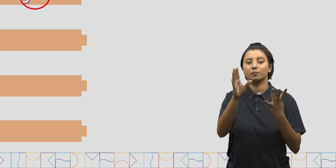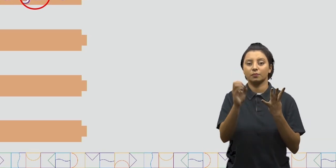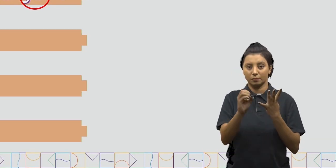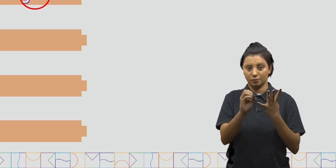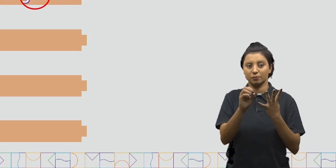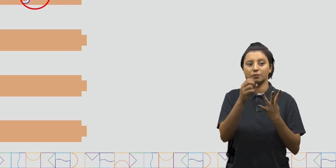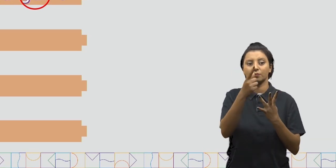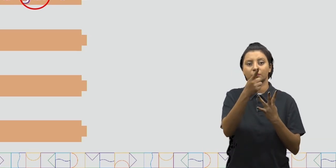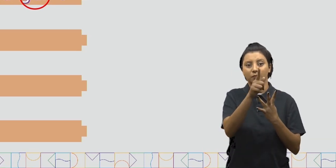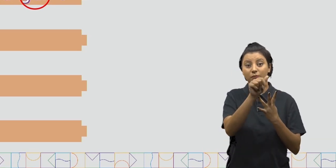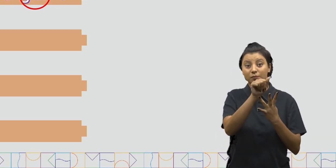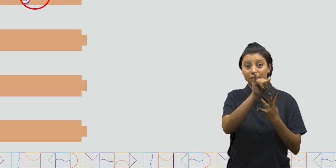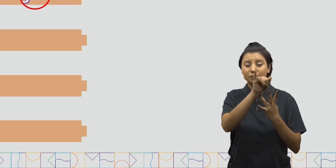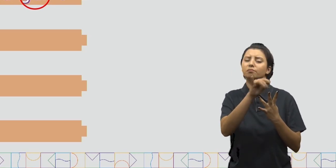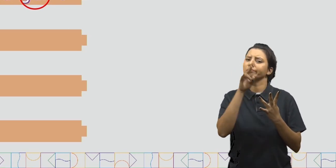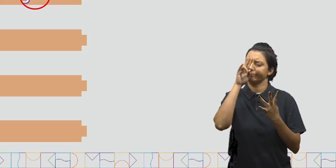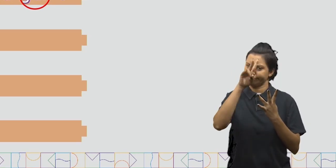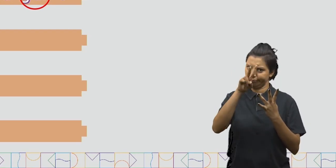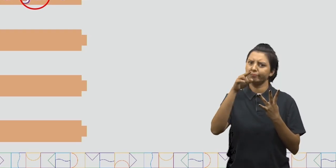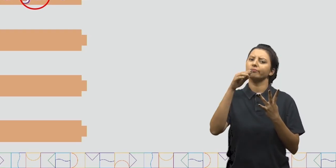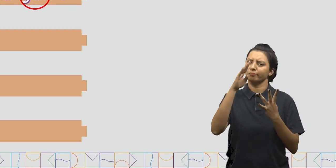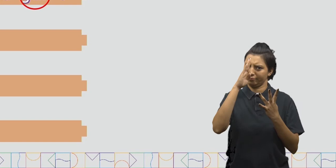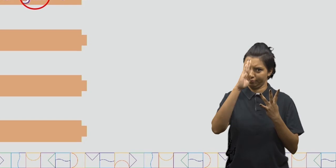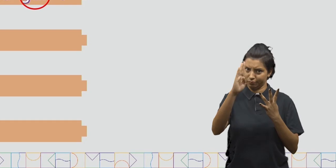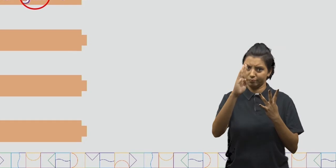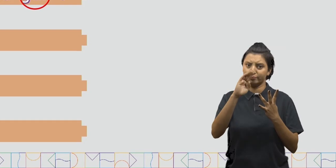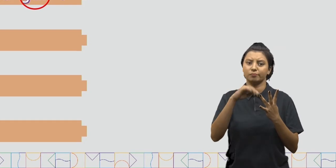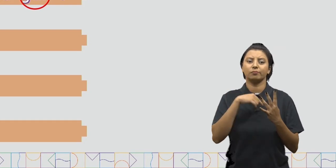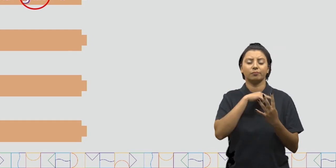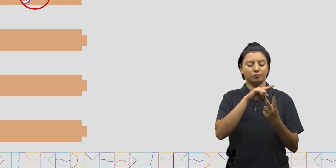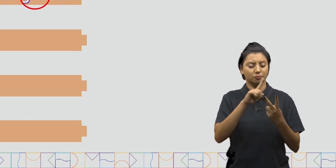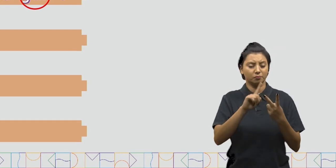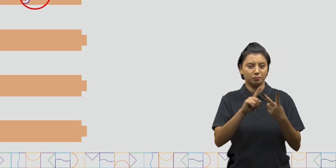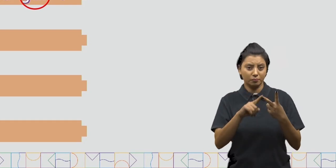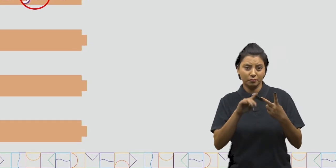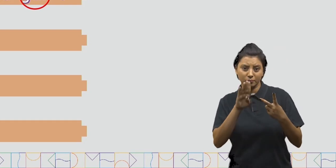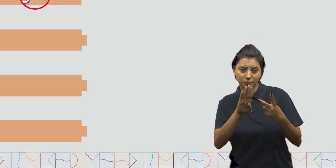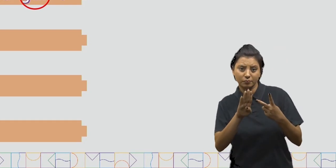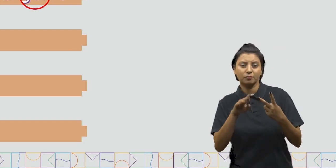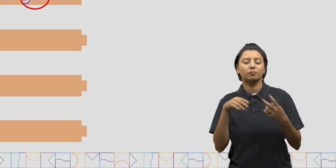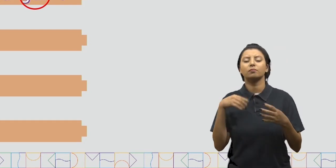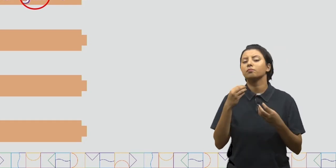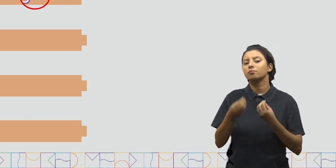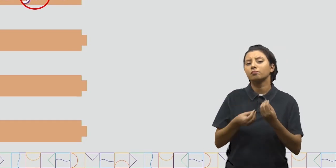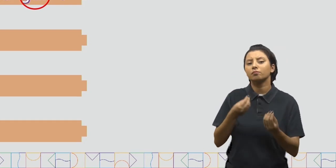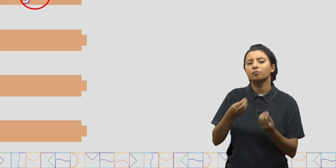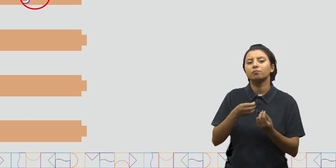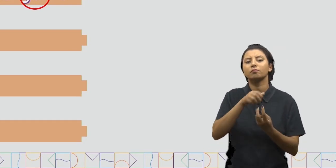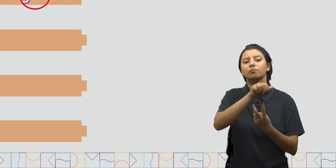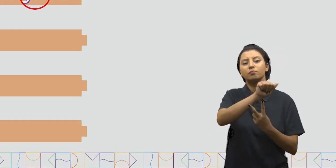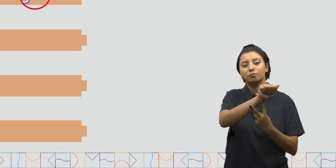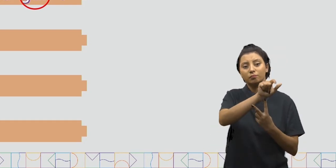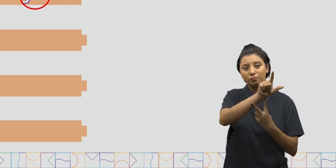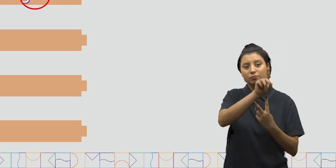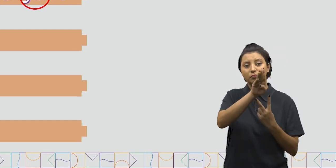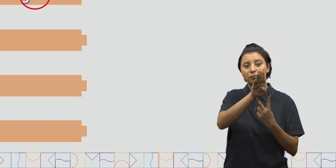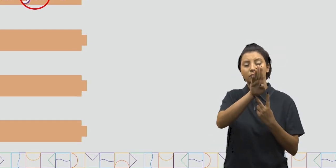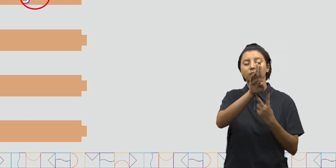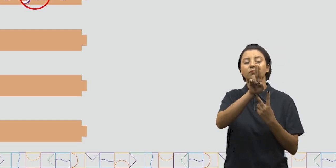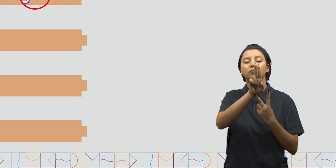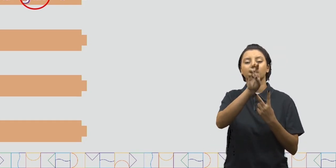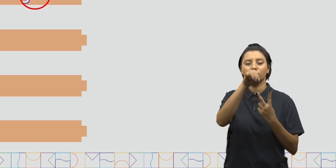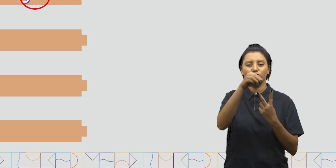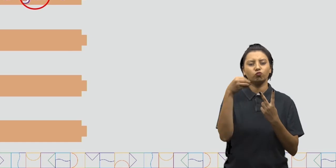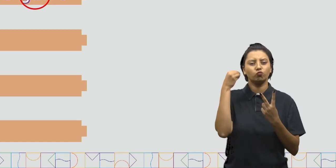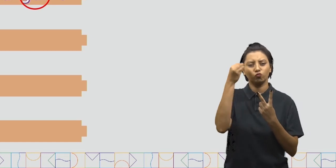Gaio. O gai se destaca entre as outras sílabas. Na letra B, nós temos a palavra albo. Vamos bater